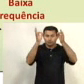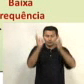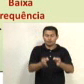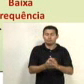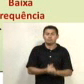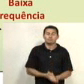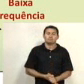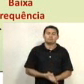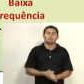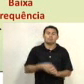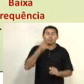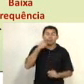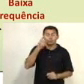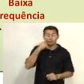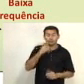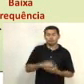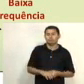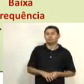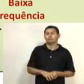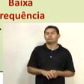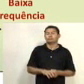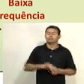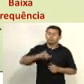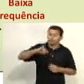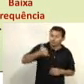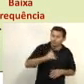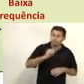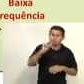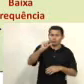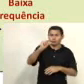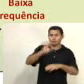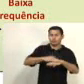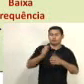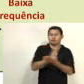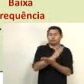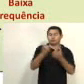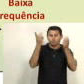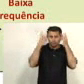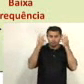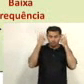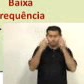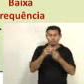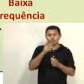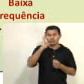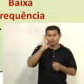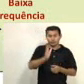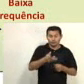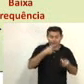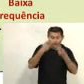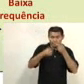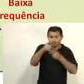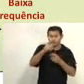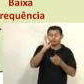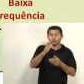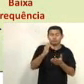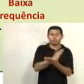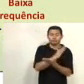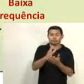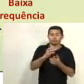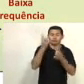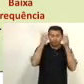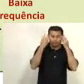certo? Então vamos lá, tá? Então vamos explorar um pouquinho mais a curva de distribuição normal. Eu já falei para vocês que uma curva de distribuição